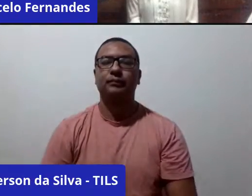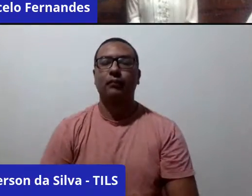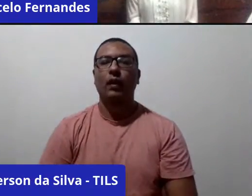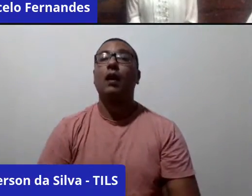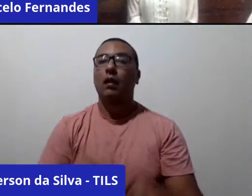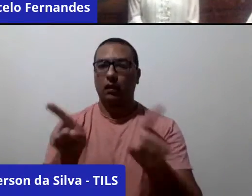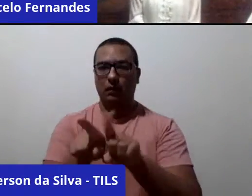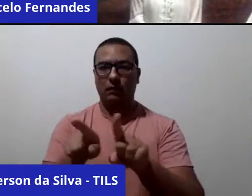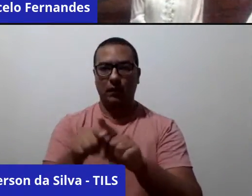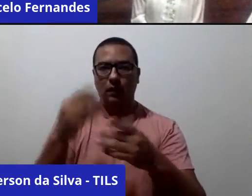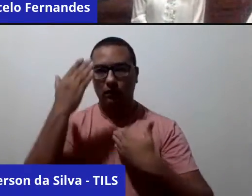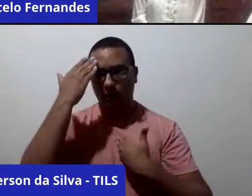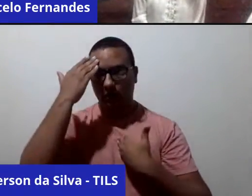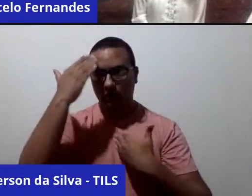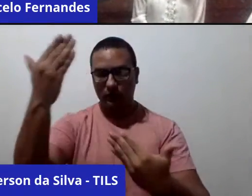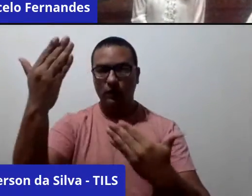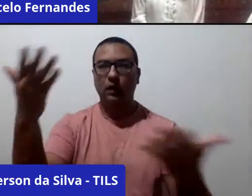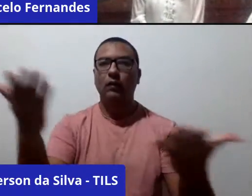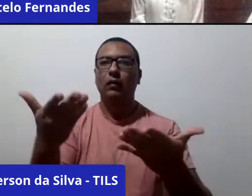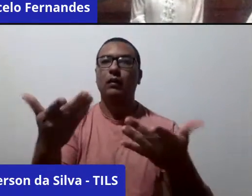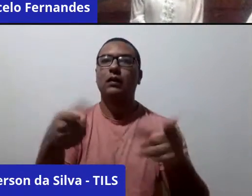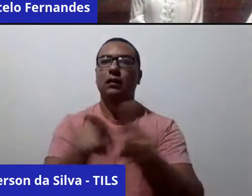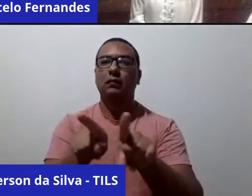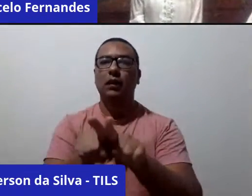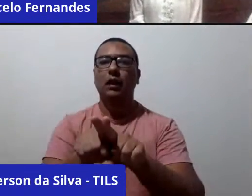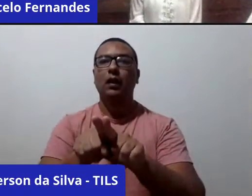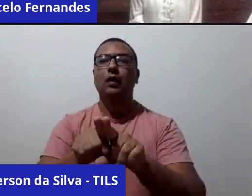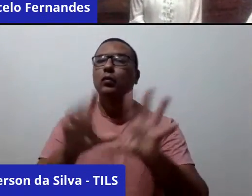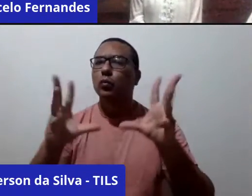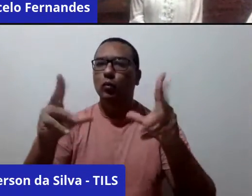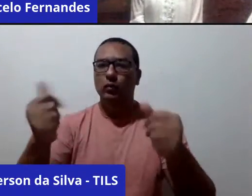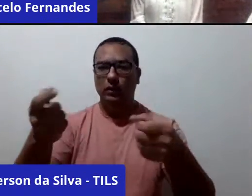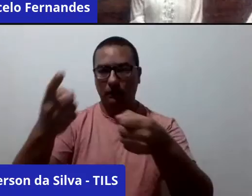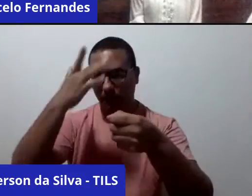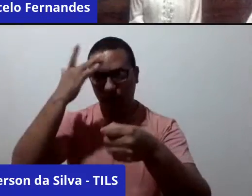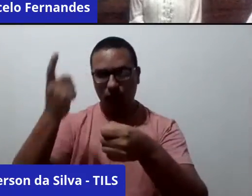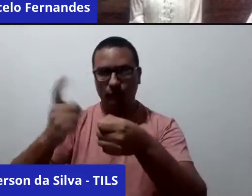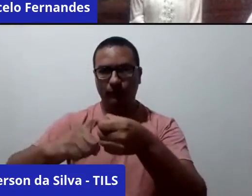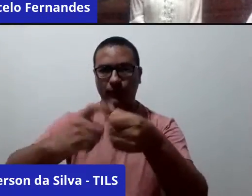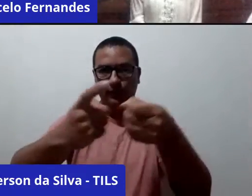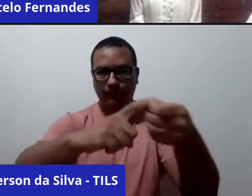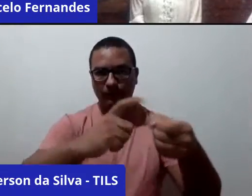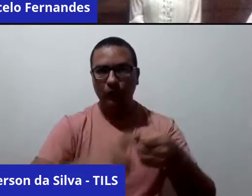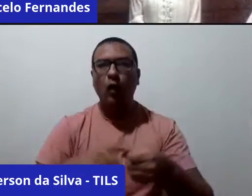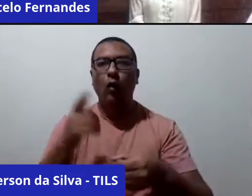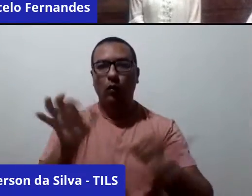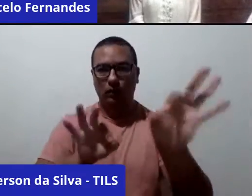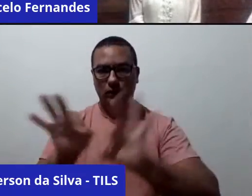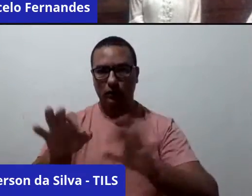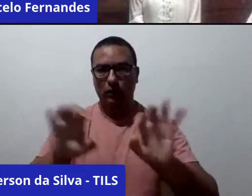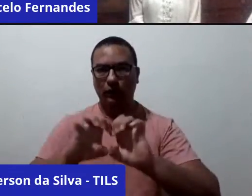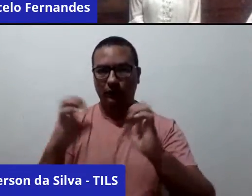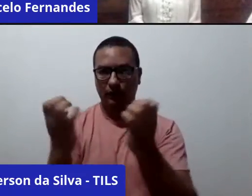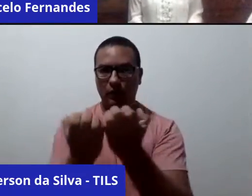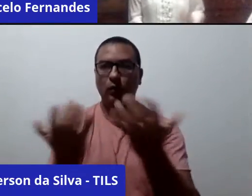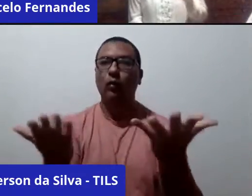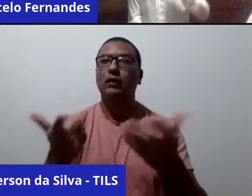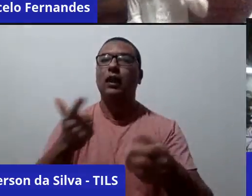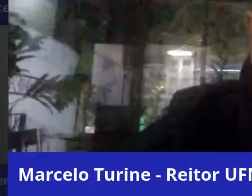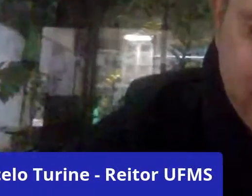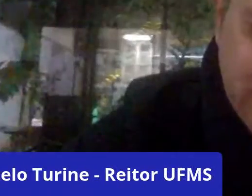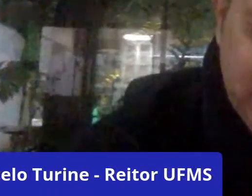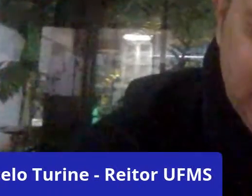agradecer, não posso deixar de falar, né, de todos os nossos parceiros para realizar esse evento. E aí tem vários campos, né,